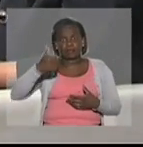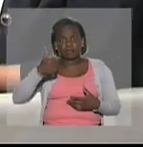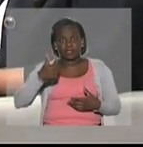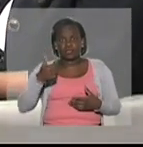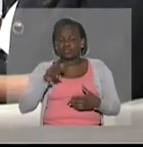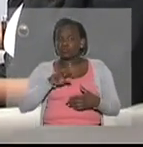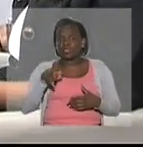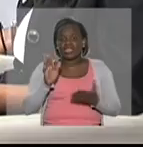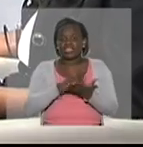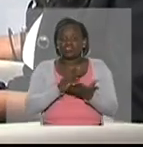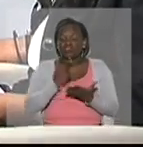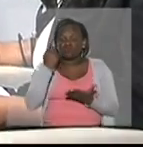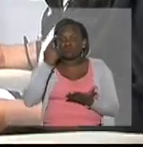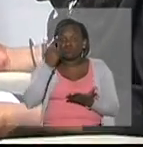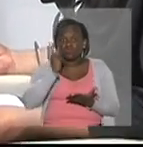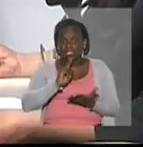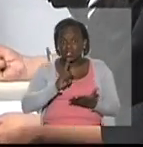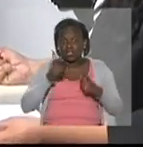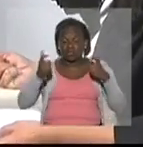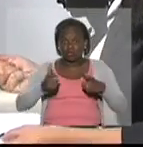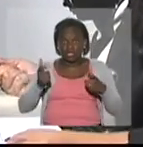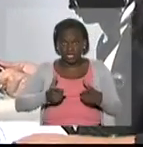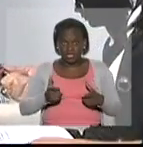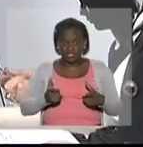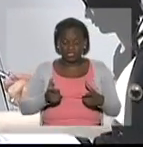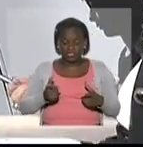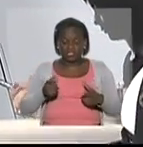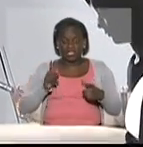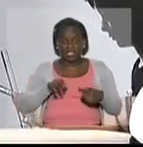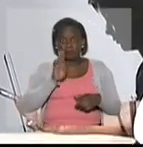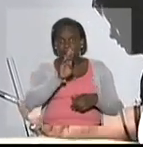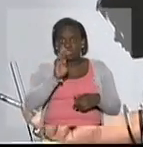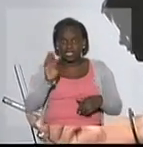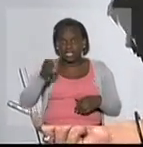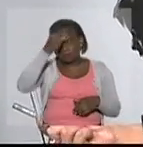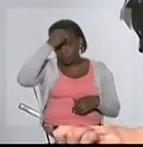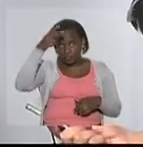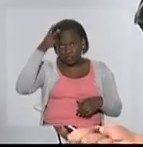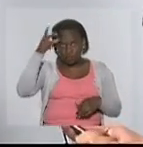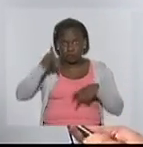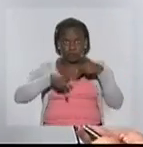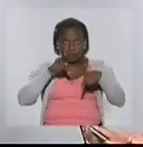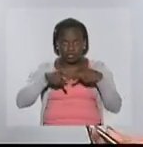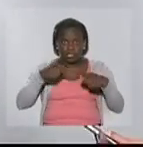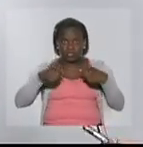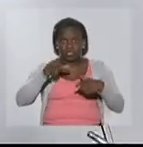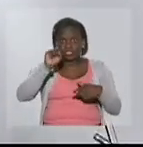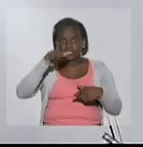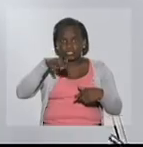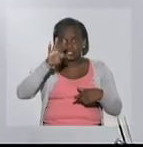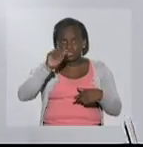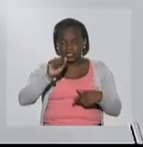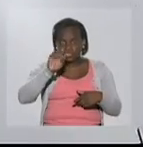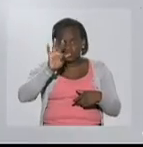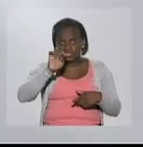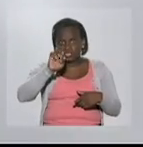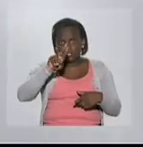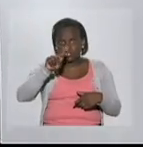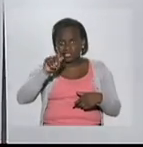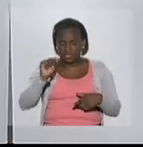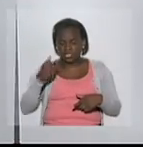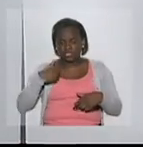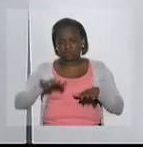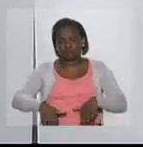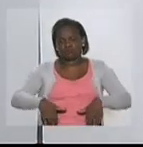primeiro na cabeça não um livro especificamente mas um lugar né que a Biblioteca Municipal popular de Santa Teresa que é o